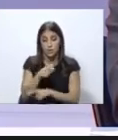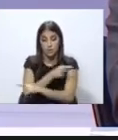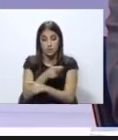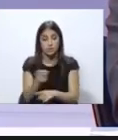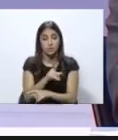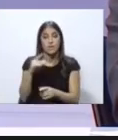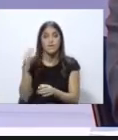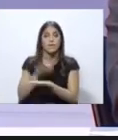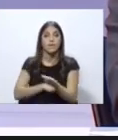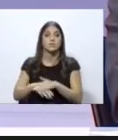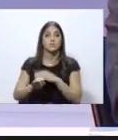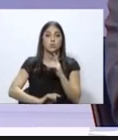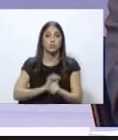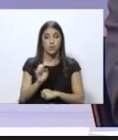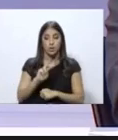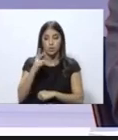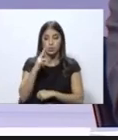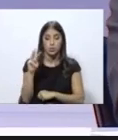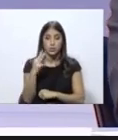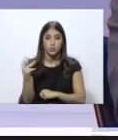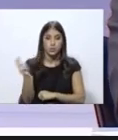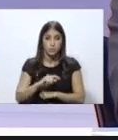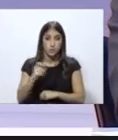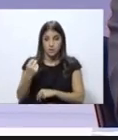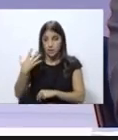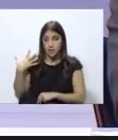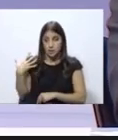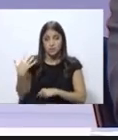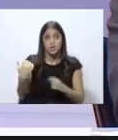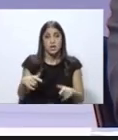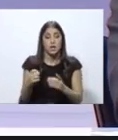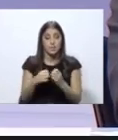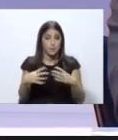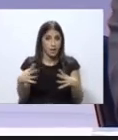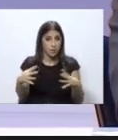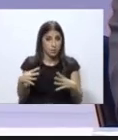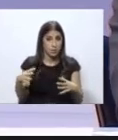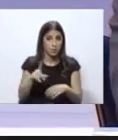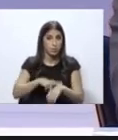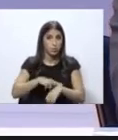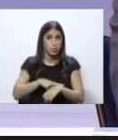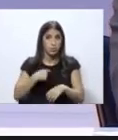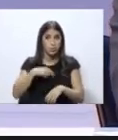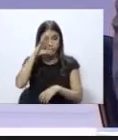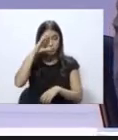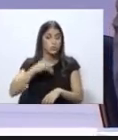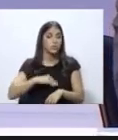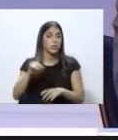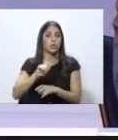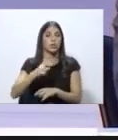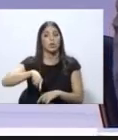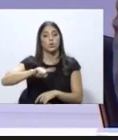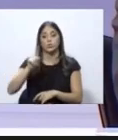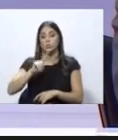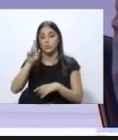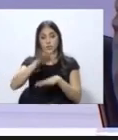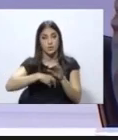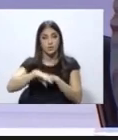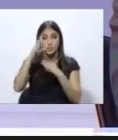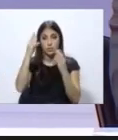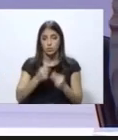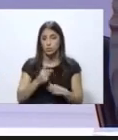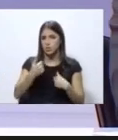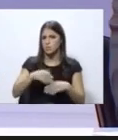Braz andou a fazer durante os dois ou três meses anteriores, a maior parte do tempo, eu não sei, não fizemos essas contas, seria muito